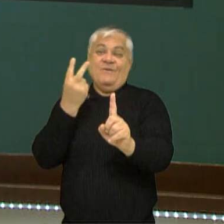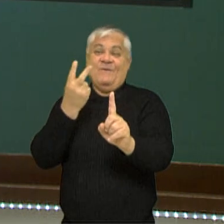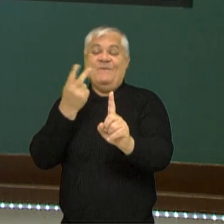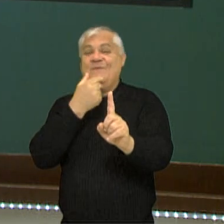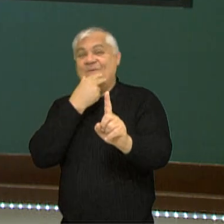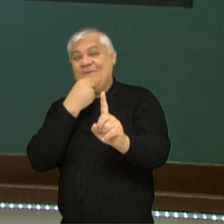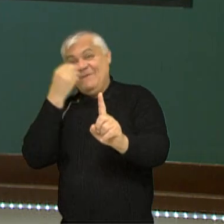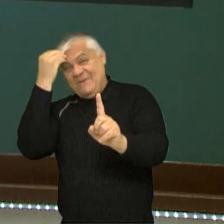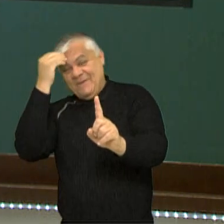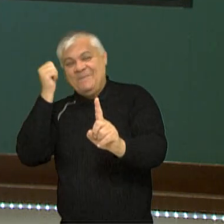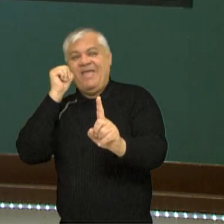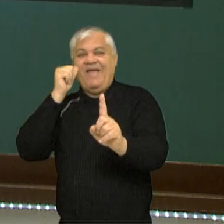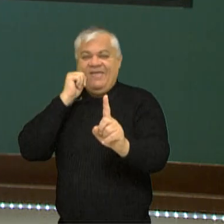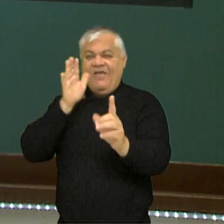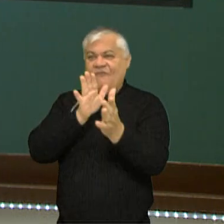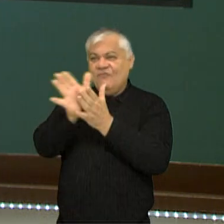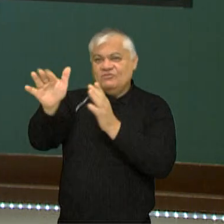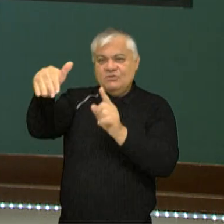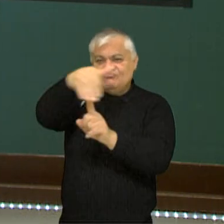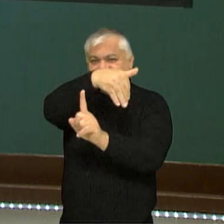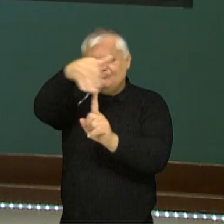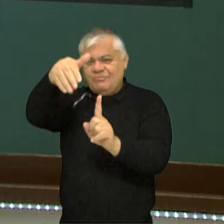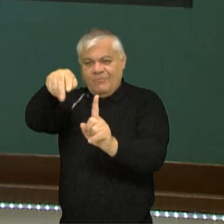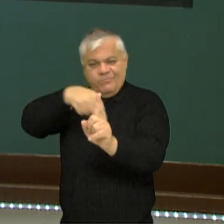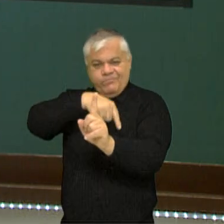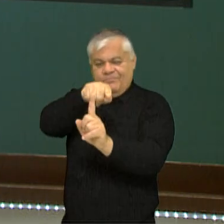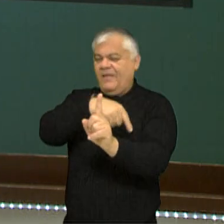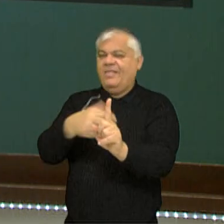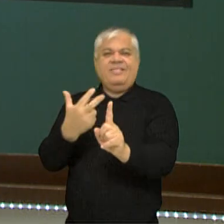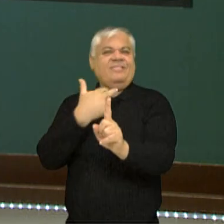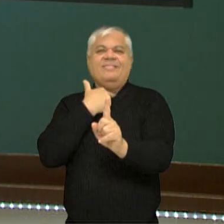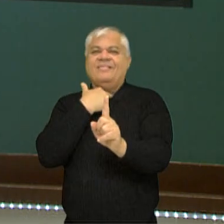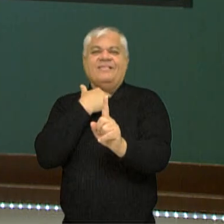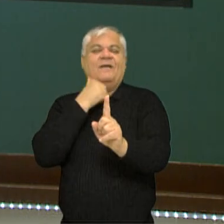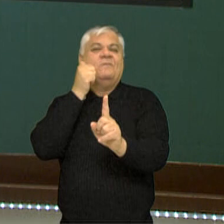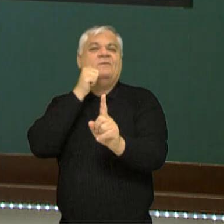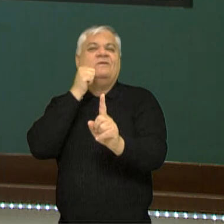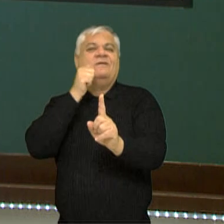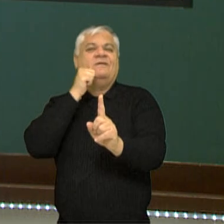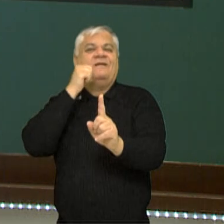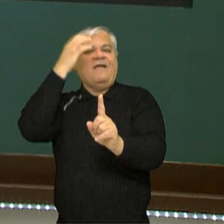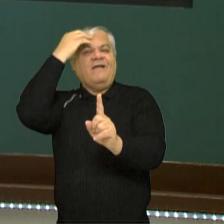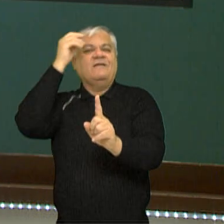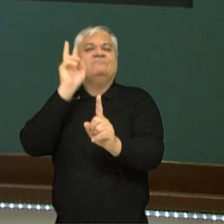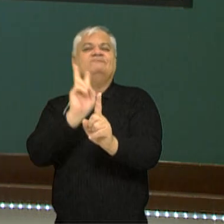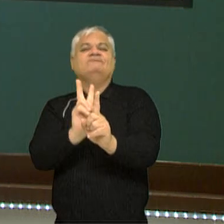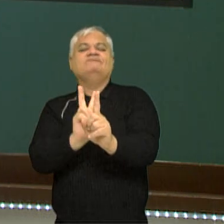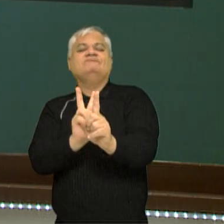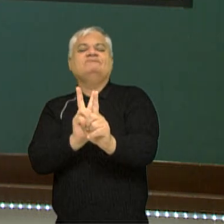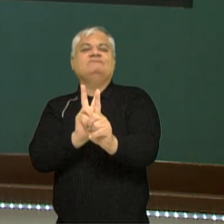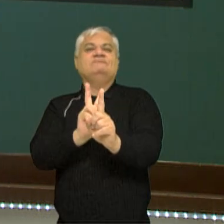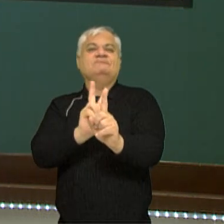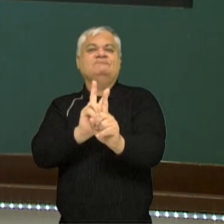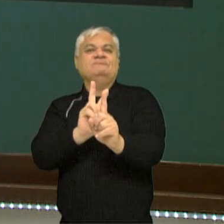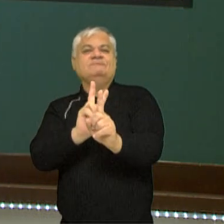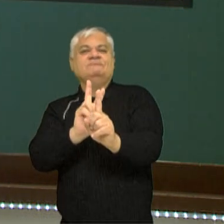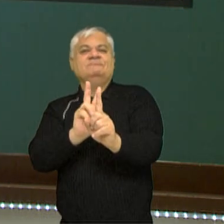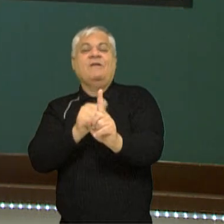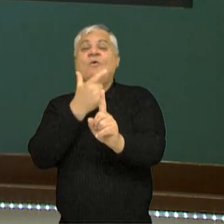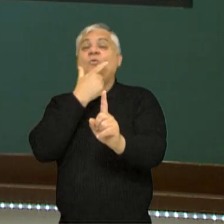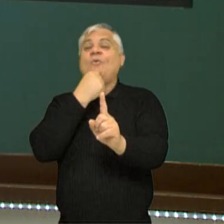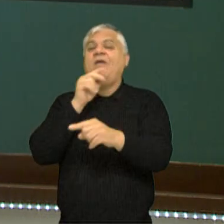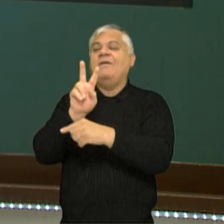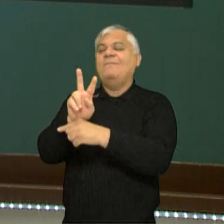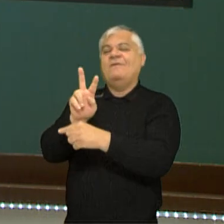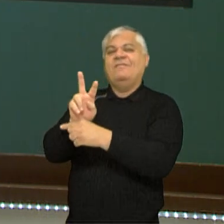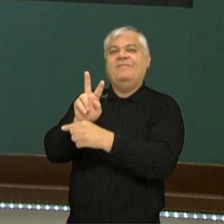casas para onde ele pode fugir também são protegidas pela própria dama, mas ele não pode capturar a dama porque ela está protegida